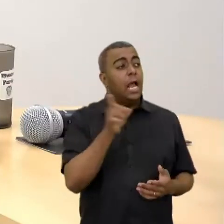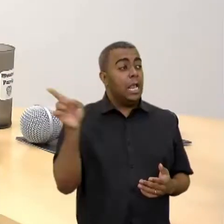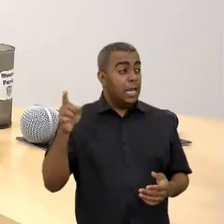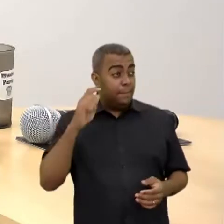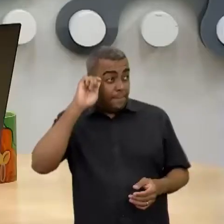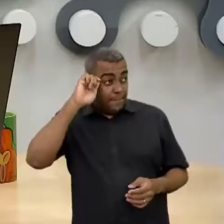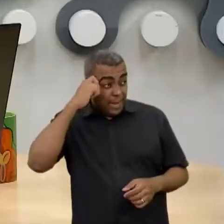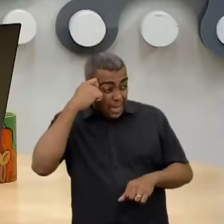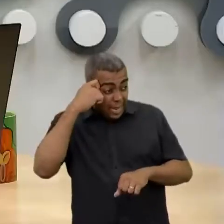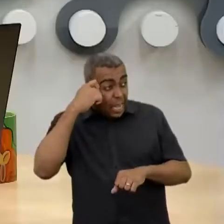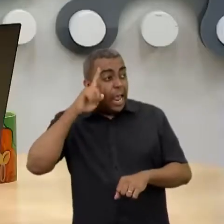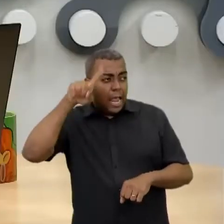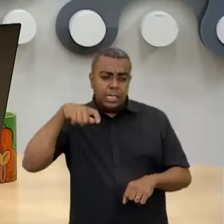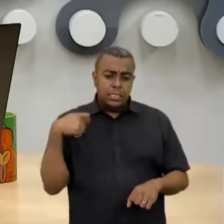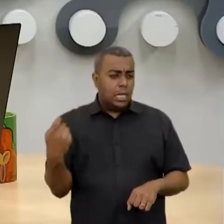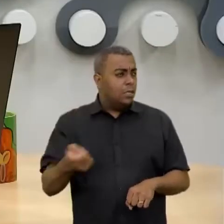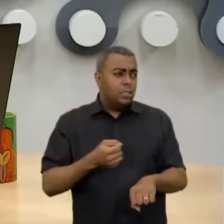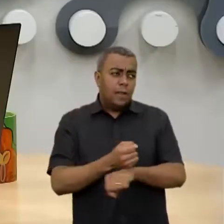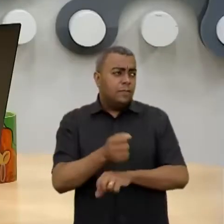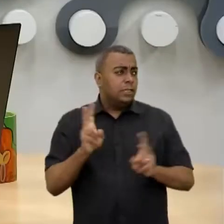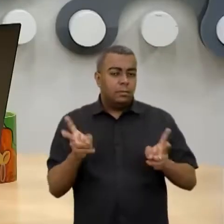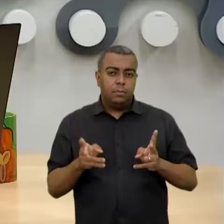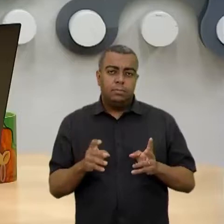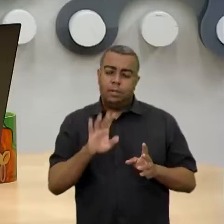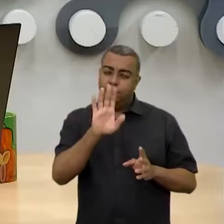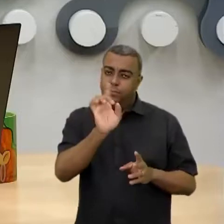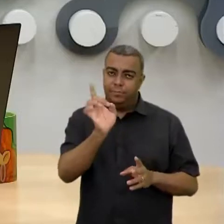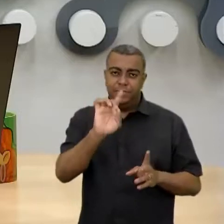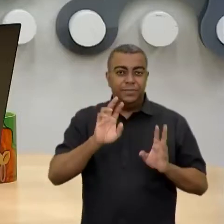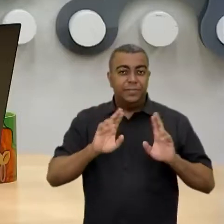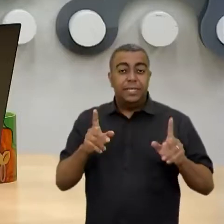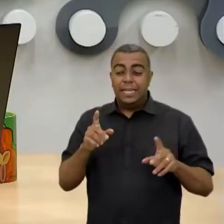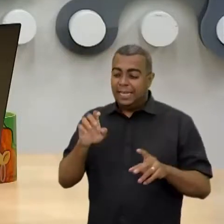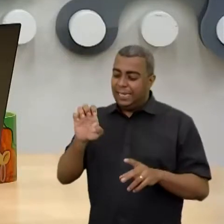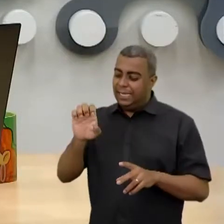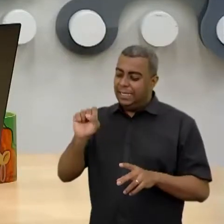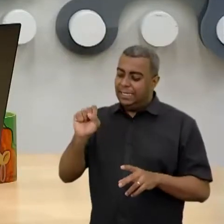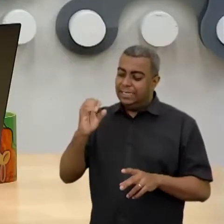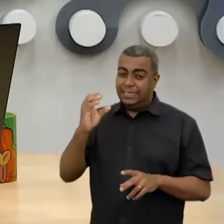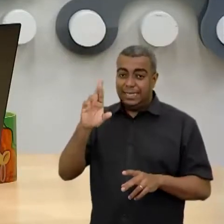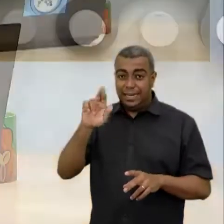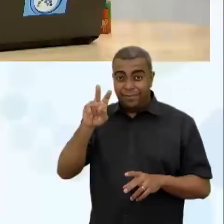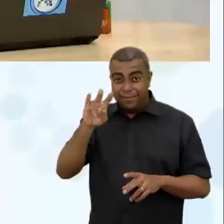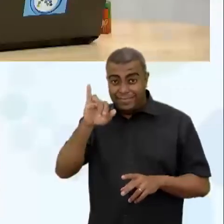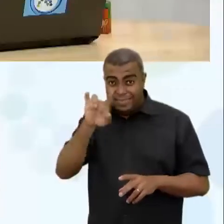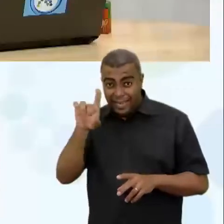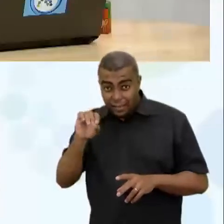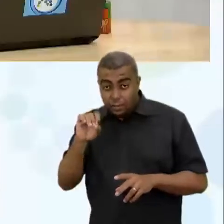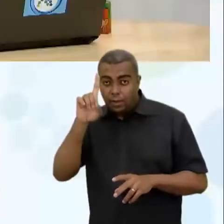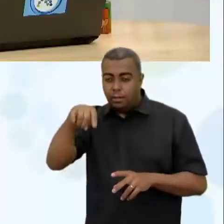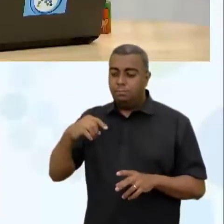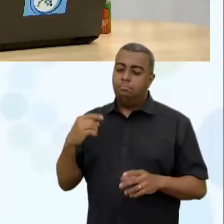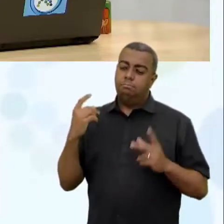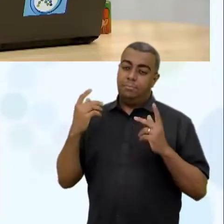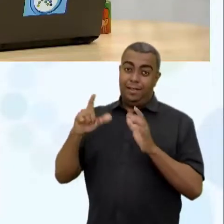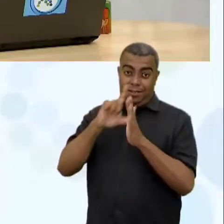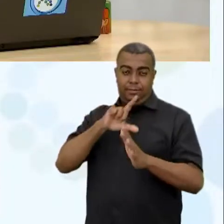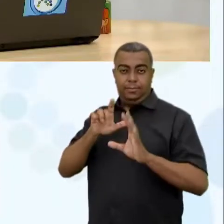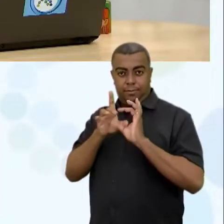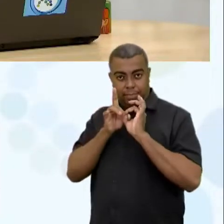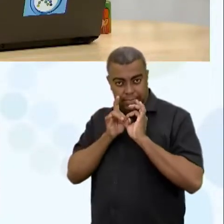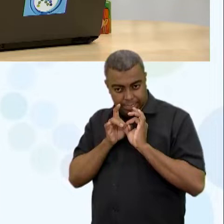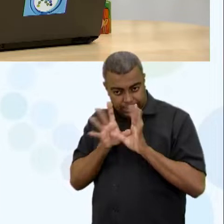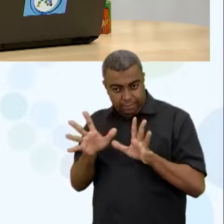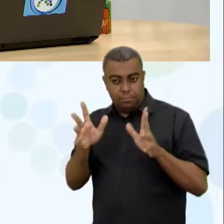Agora, escravizado é um processo histórico que esse povo sofre. É uma violência que eles sofreram, né? É uma violência. Então, mostra